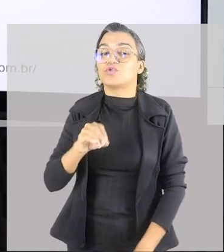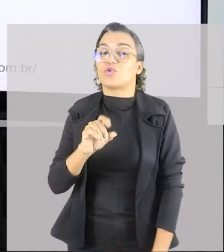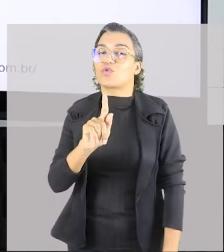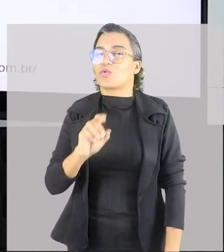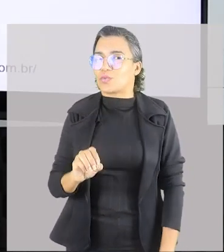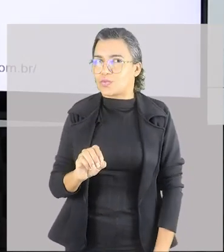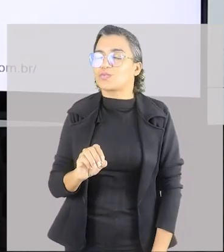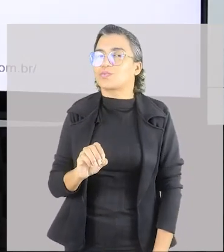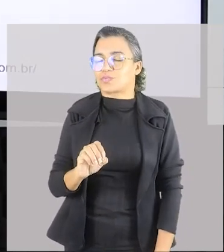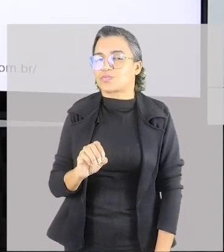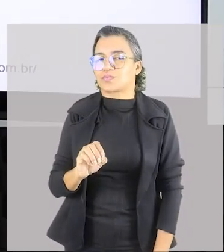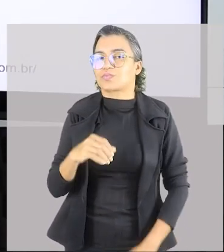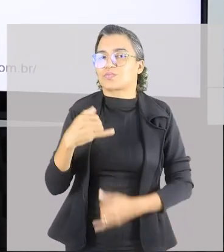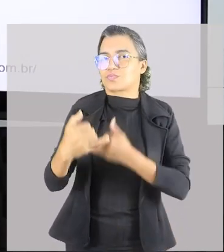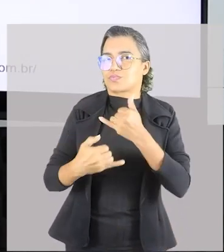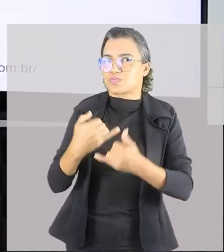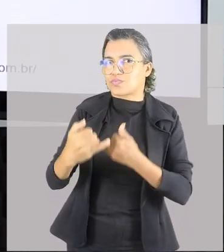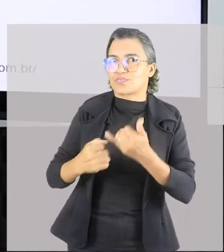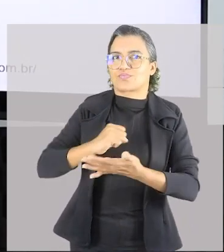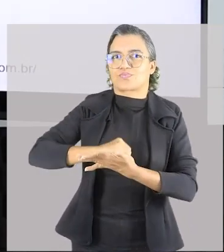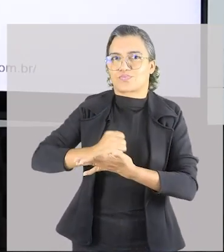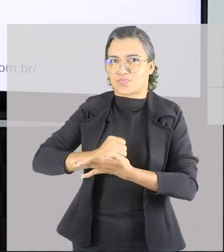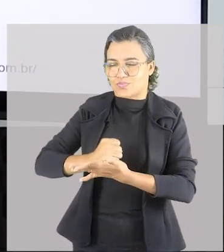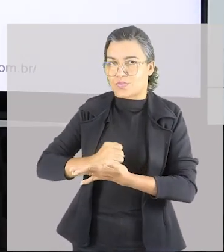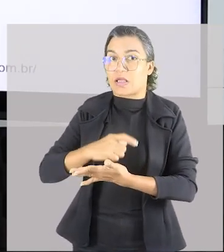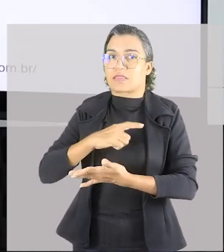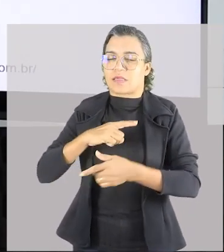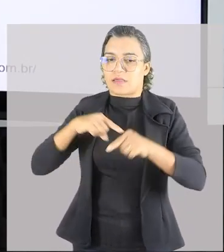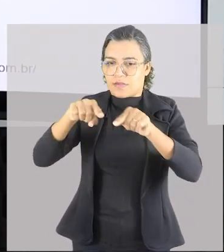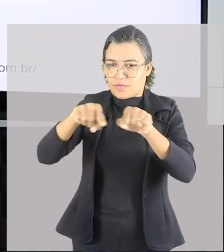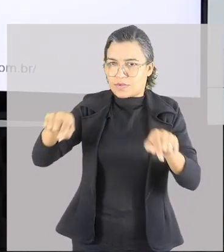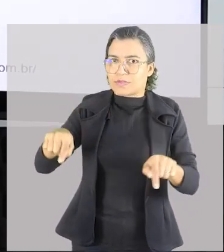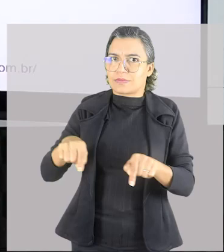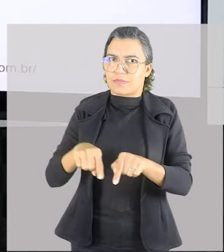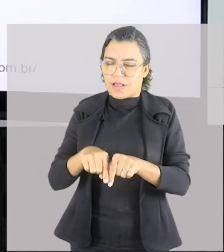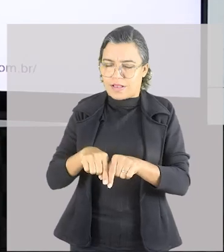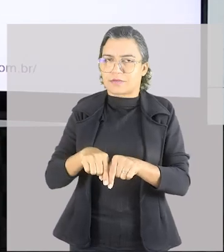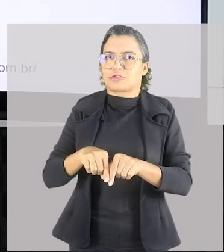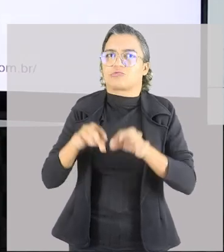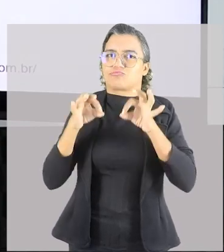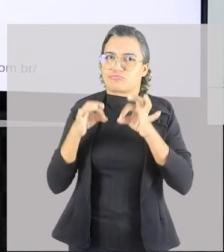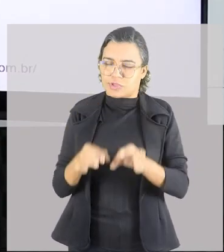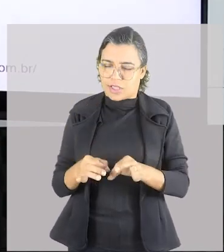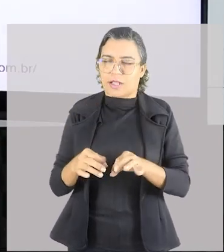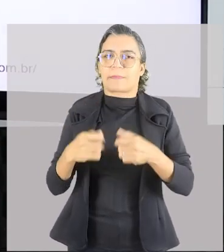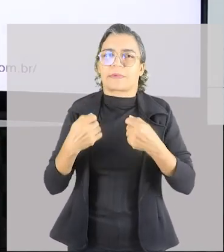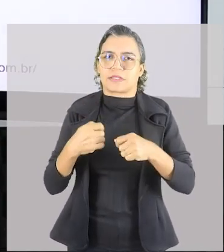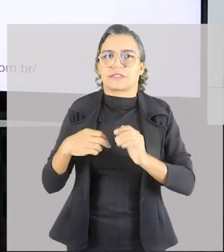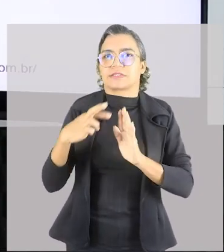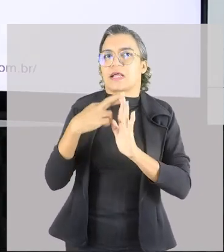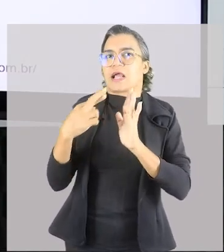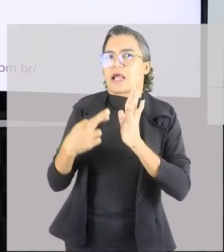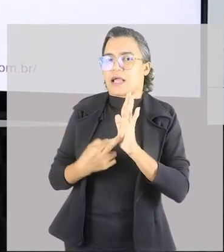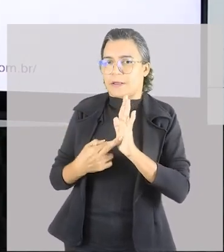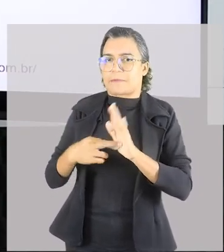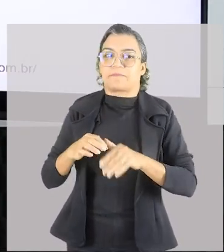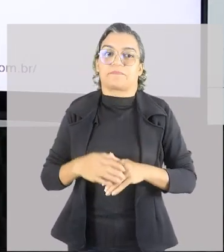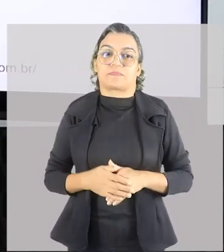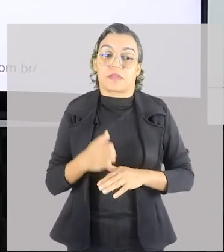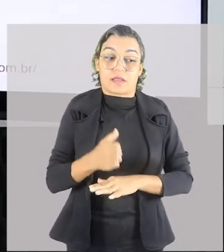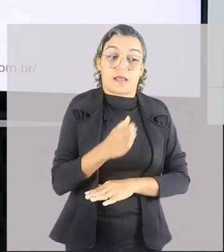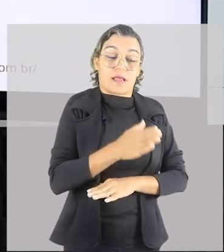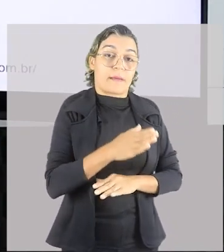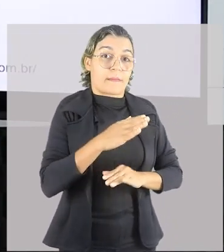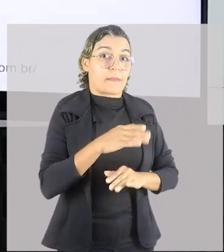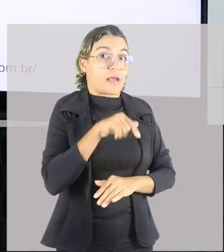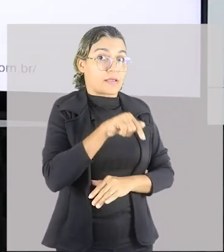executado e ele tem o principal que rege ele, que vão ser as regras. Nas brincadeiras já não vai